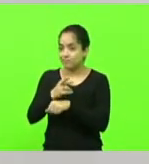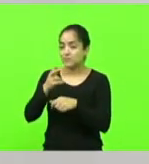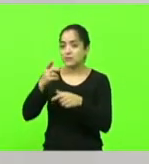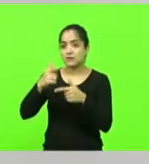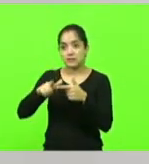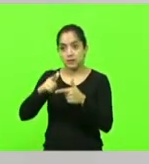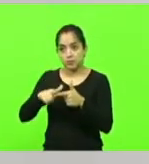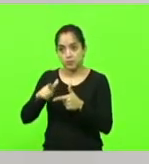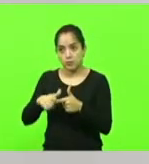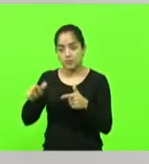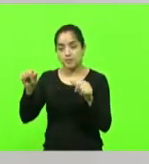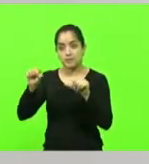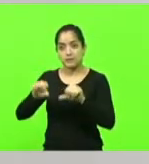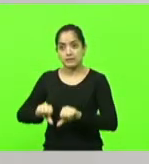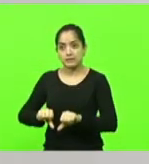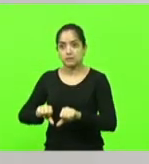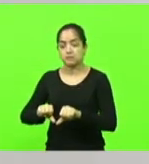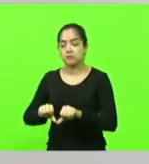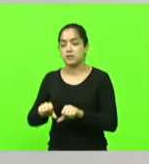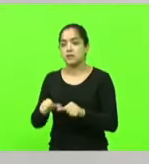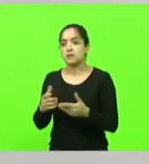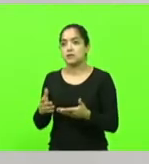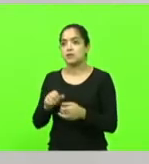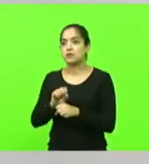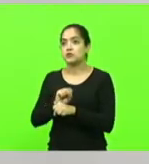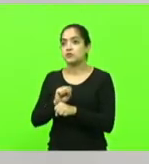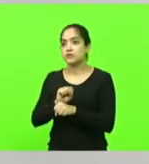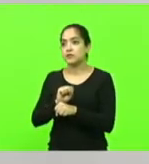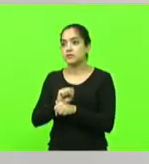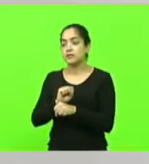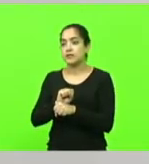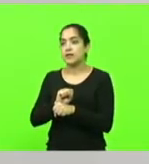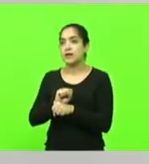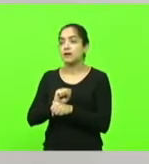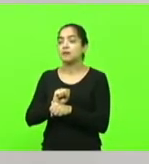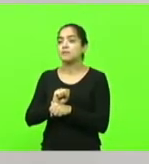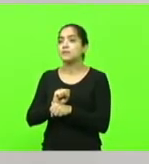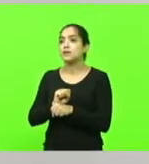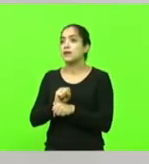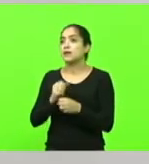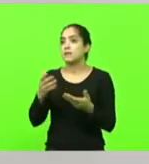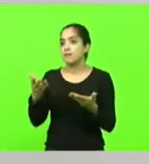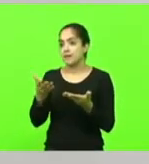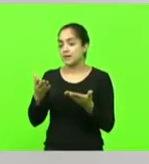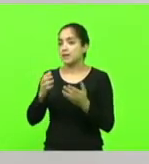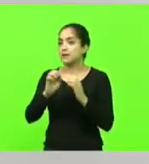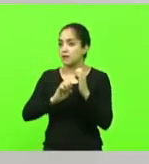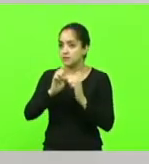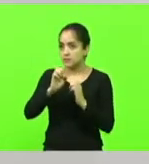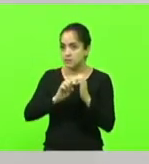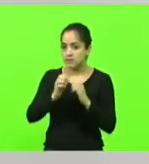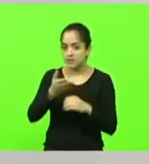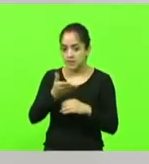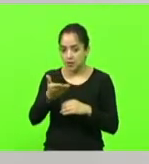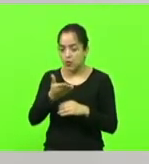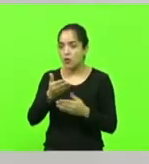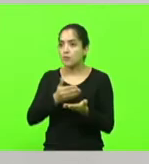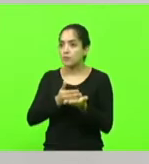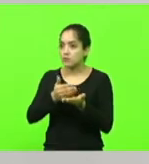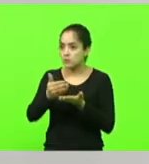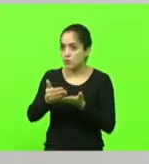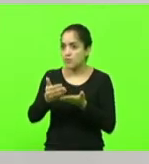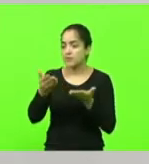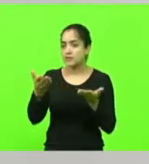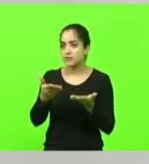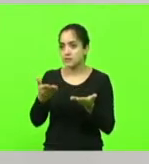difícil. Então, vamos esperar para que essa empresa possa efetivamente entregar o